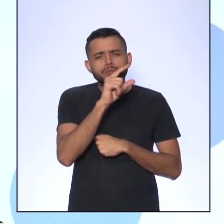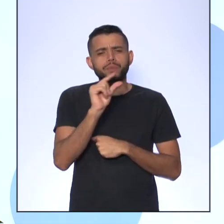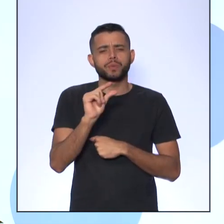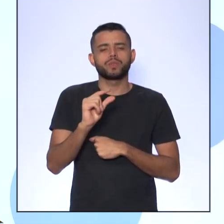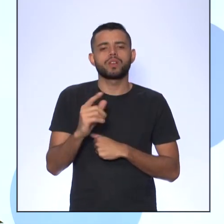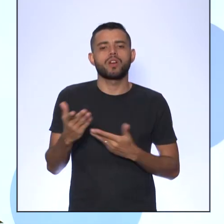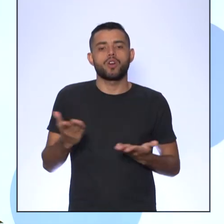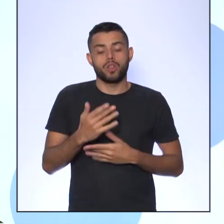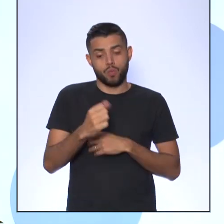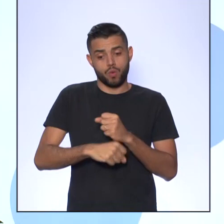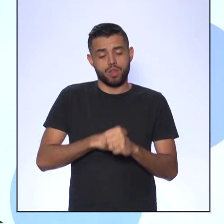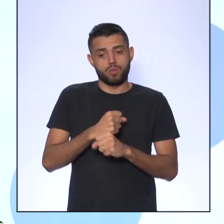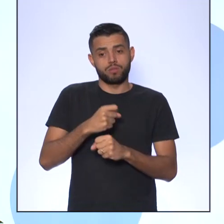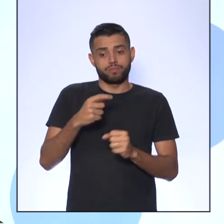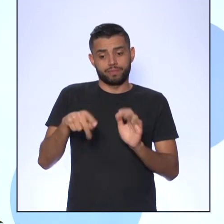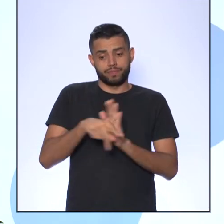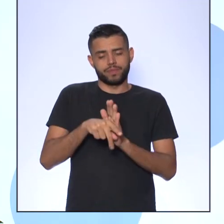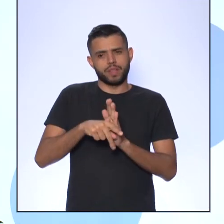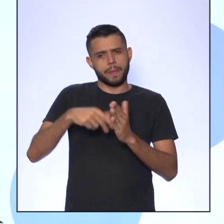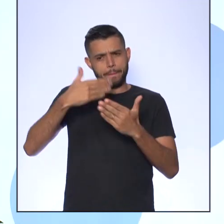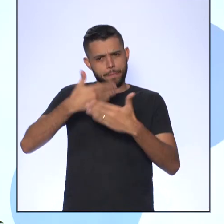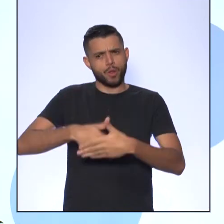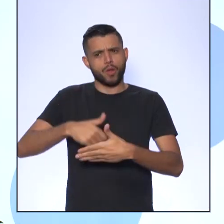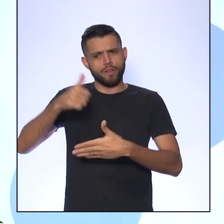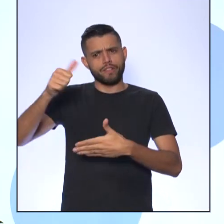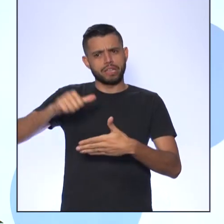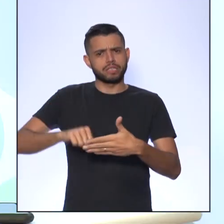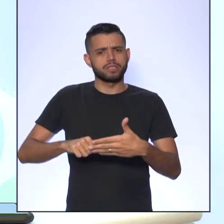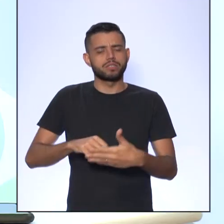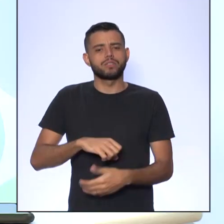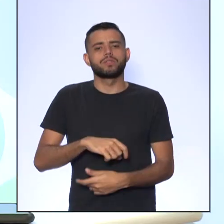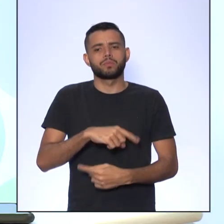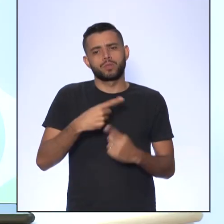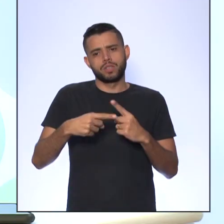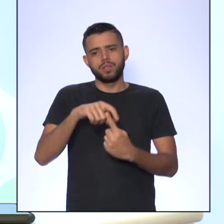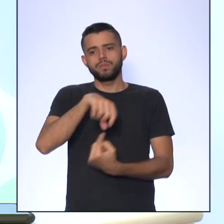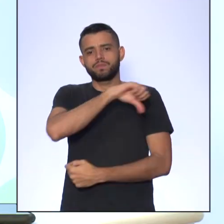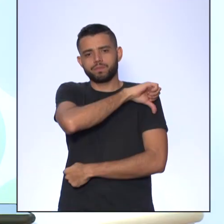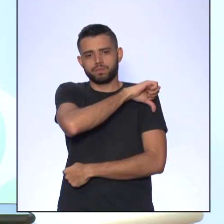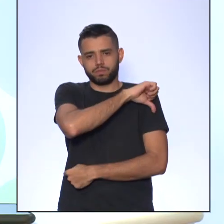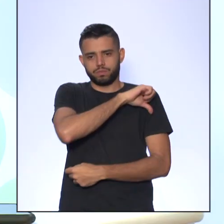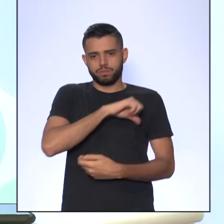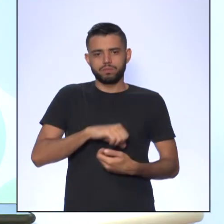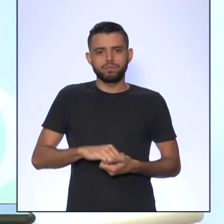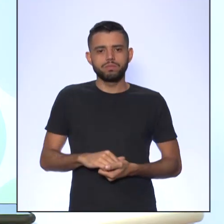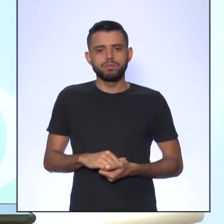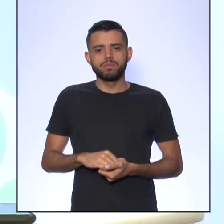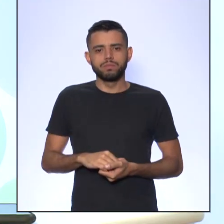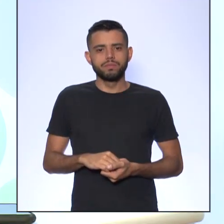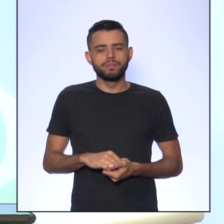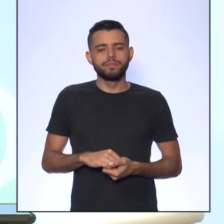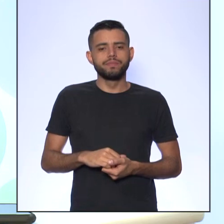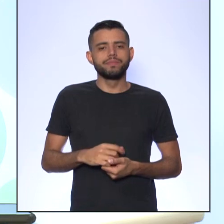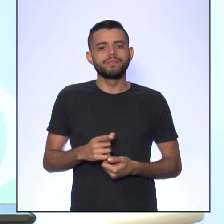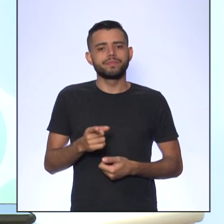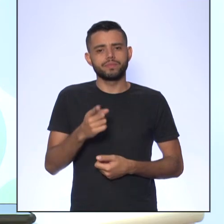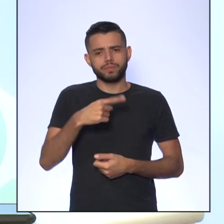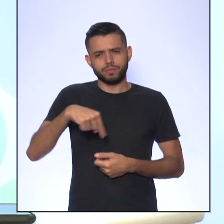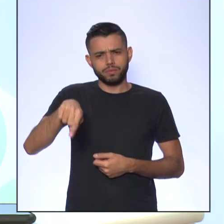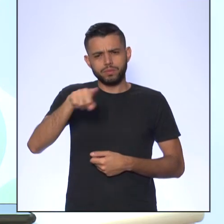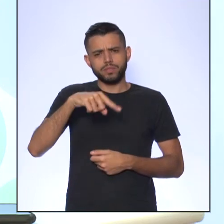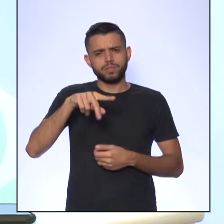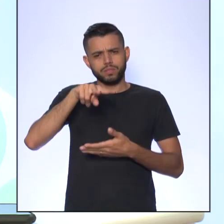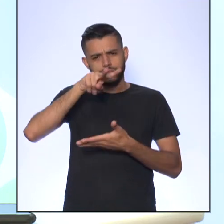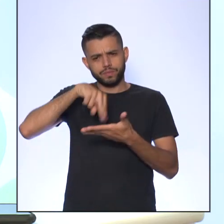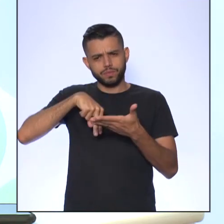de avaliação também para eles, né, nono ano. Eu vou sugerir uma coisa, professor. A gente vai dar 4 minutinhos para eles, mas eles que vão efetuar a